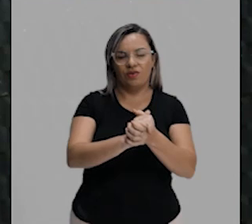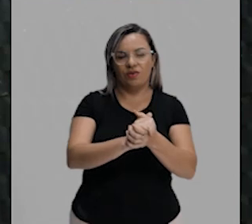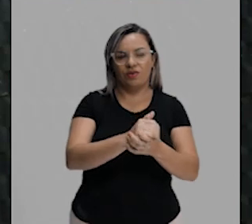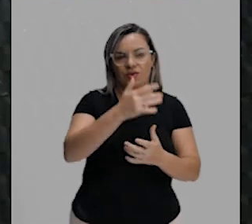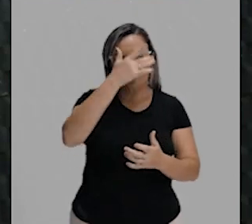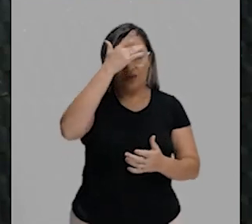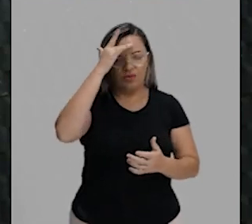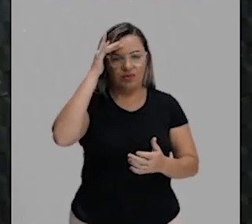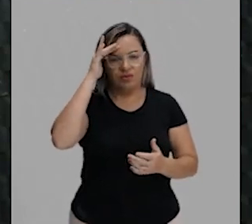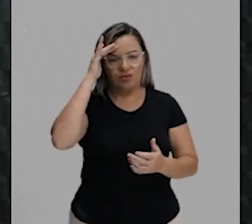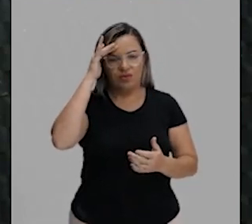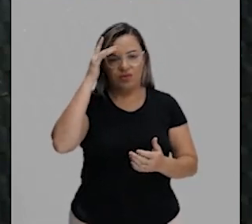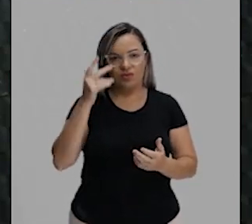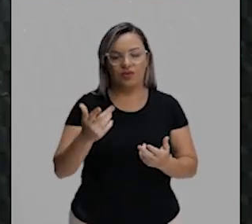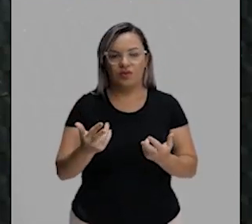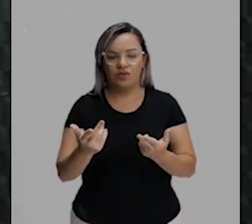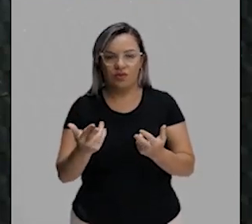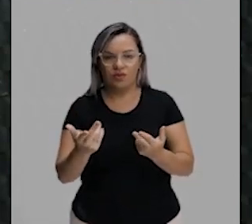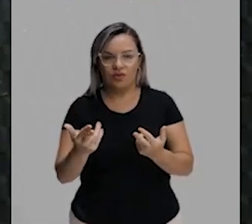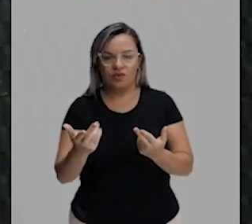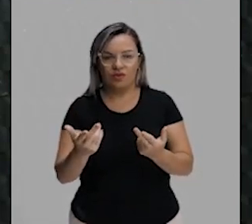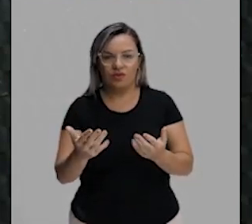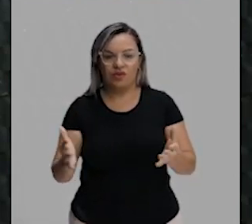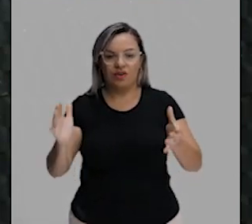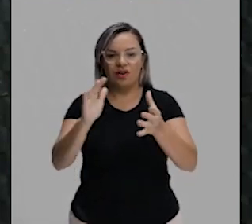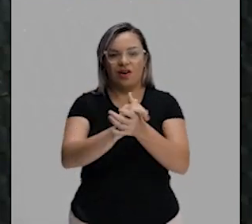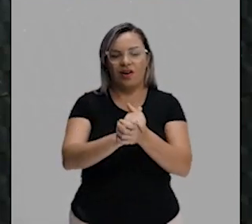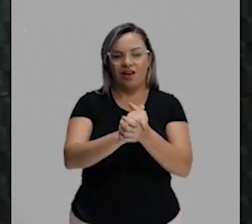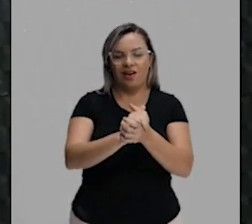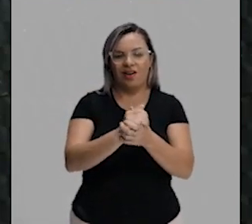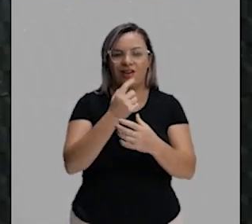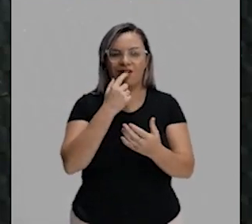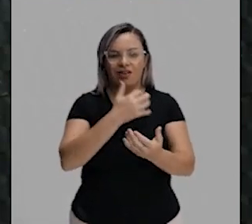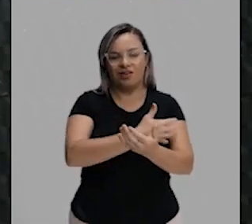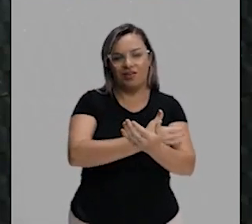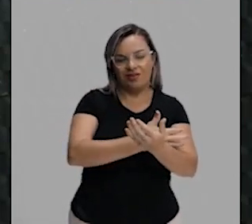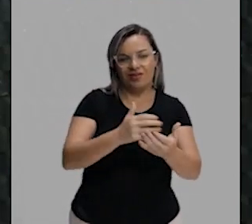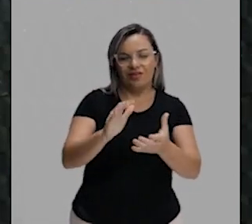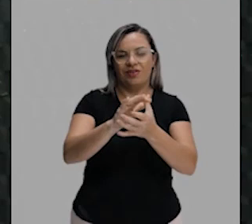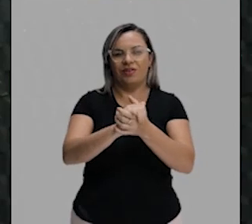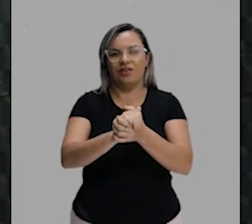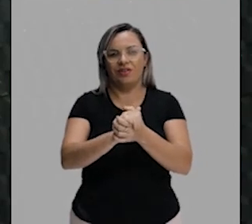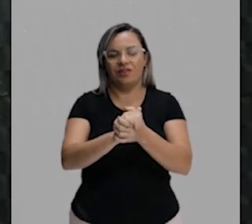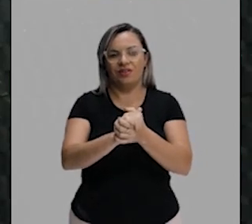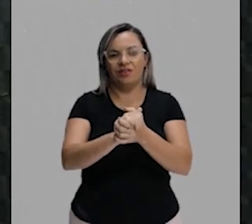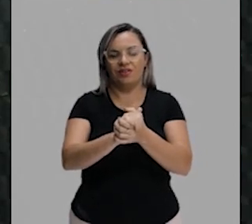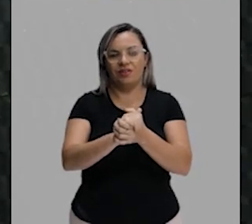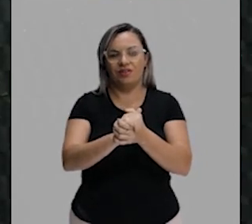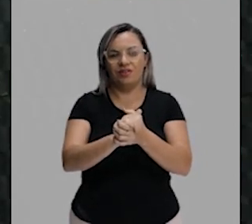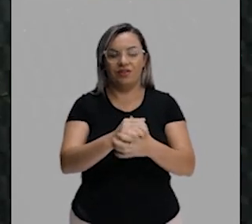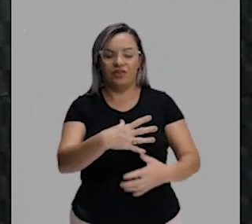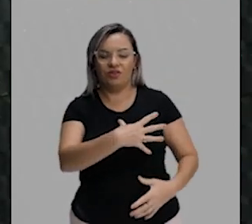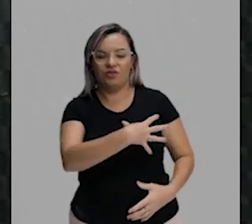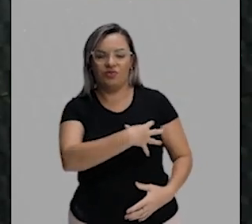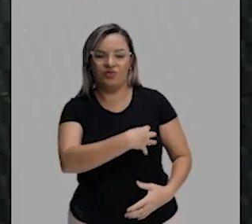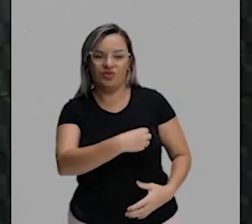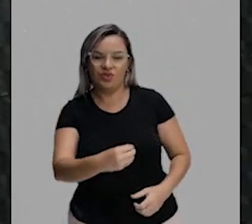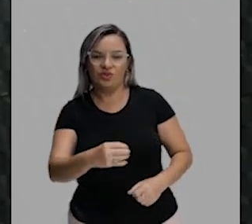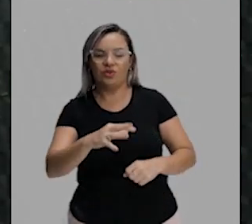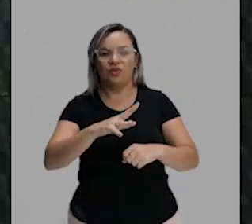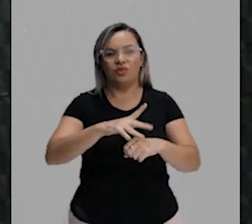Pessoas da mesma família casam entre si e muitas vezes elas geram descendentes com doenças